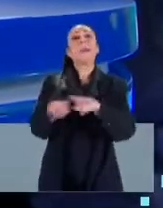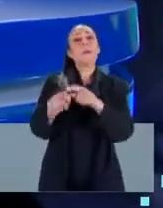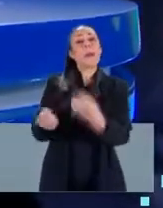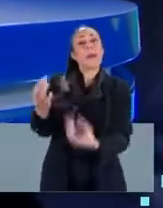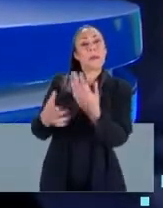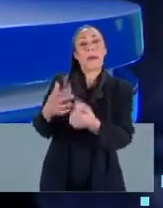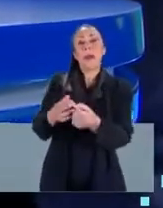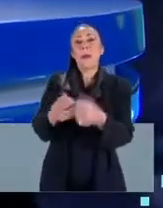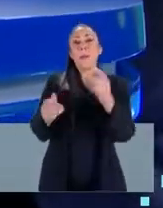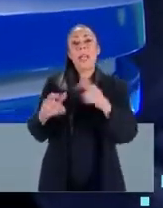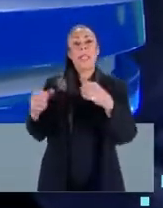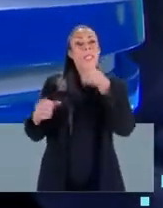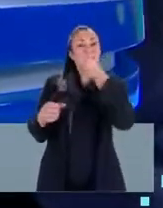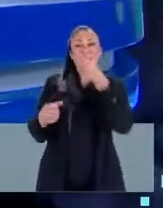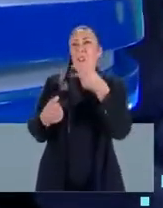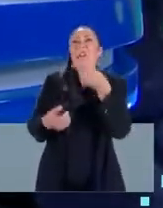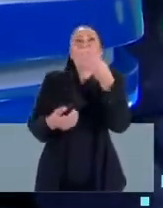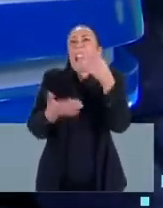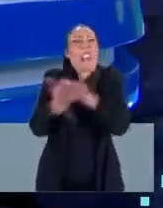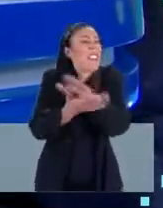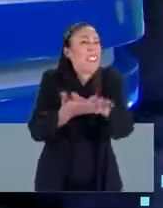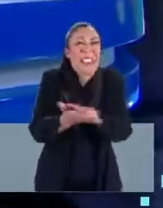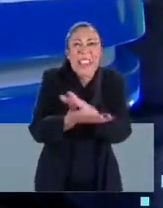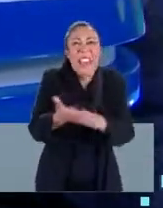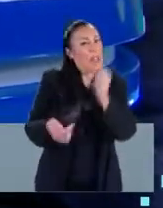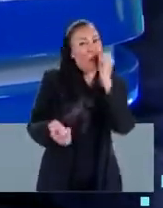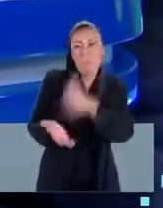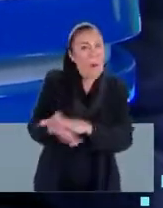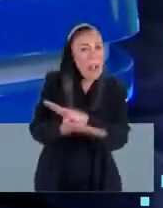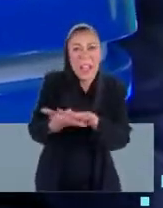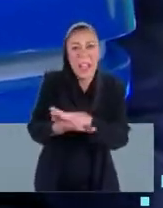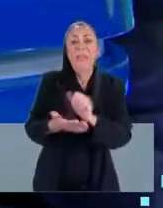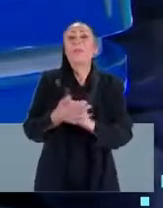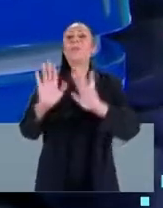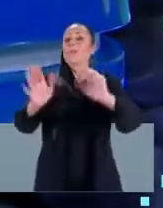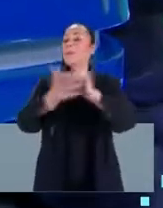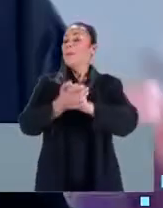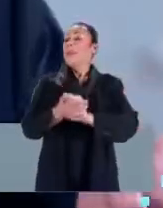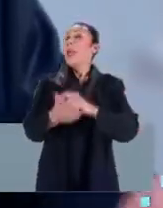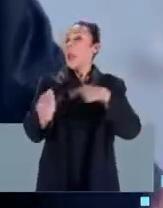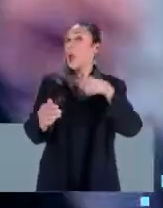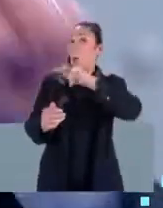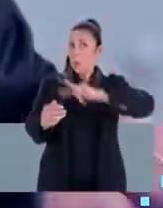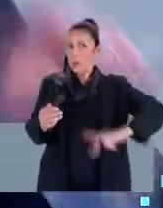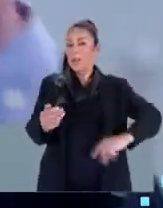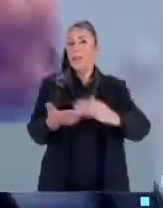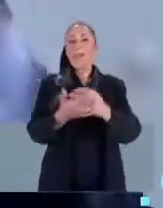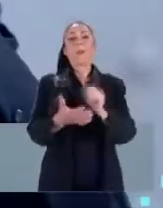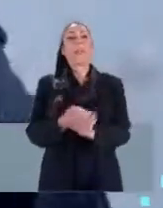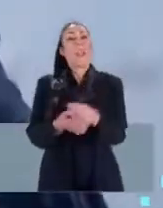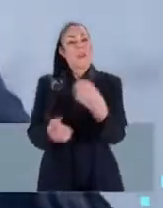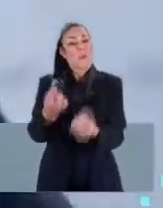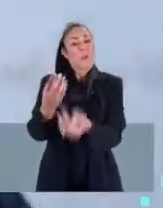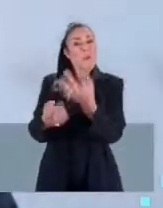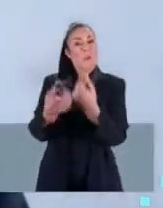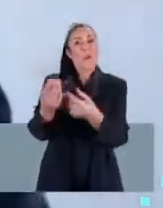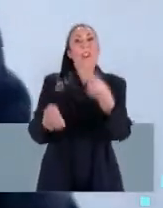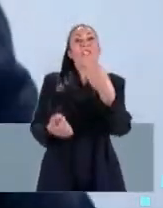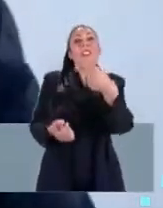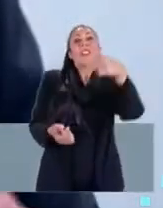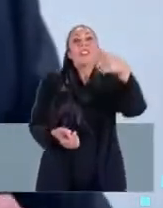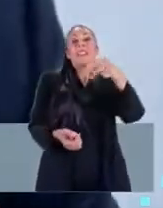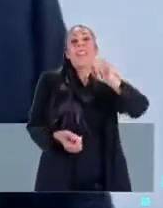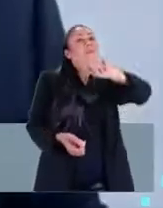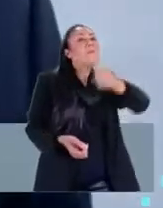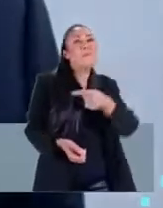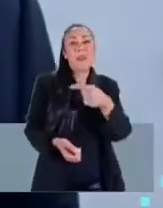falava porra nenhuma? Falava. Falava. Não da forma que falam hoje, não. É que quando eu cheguei na presidência, se queimava 27 mil quilômetros,